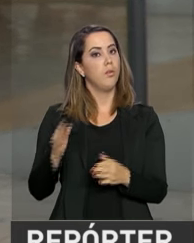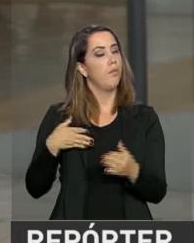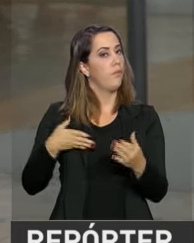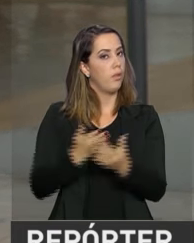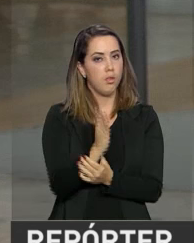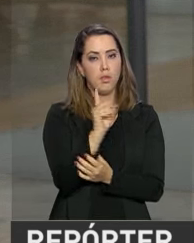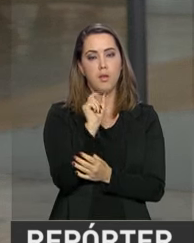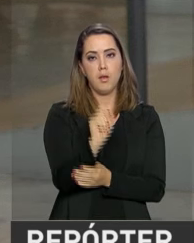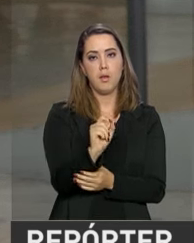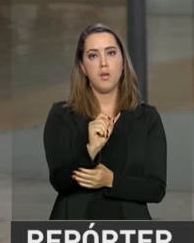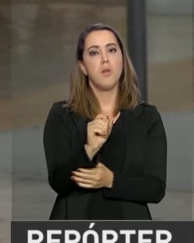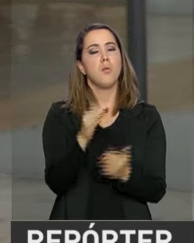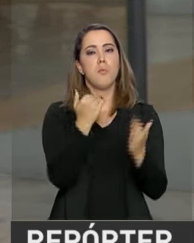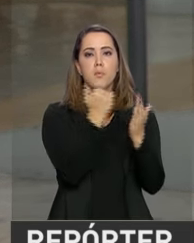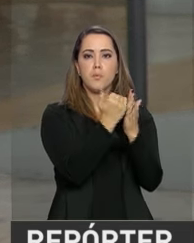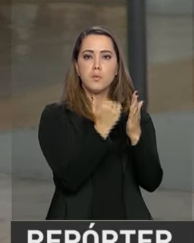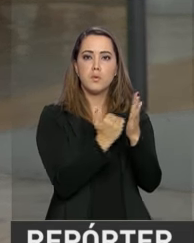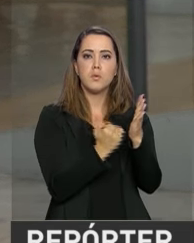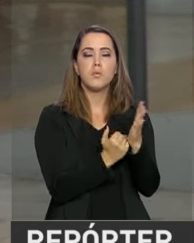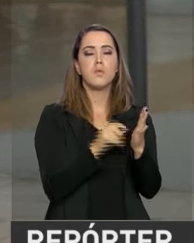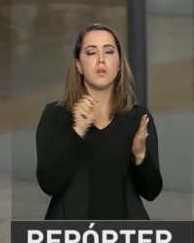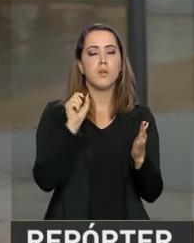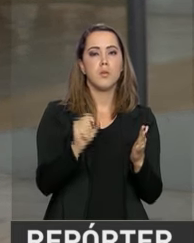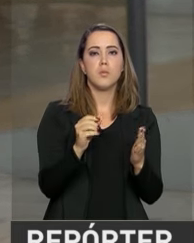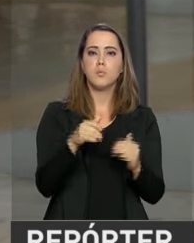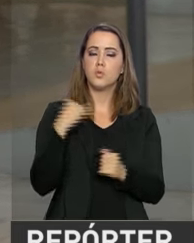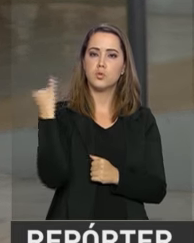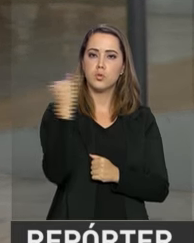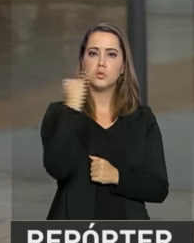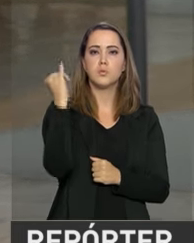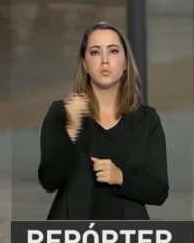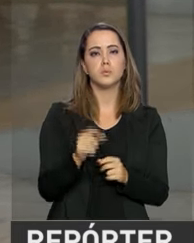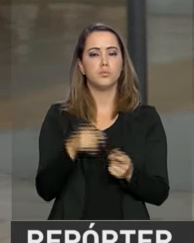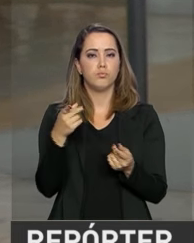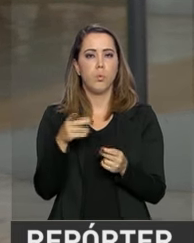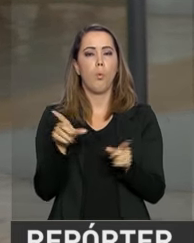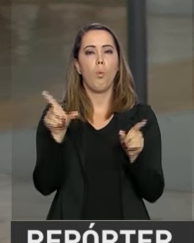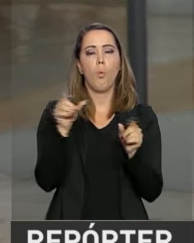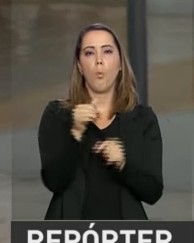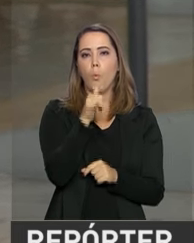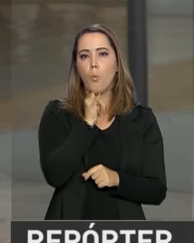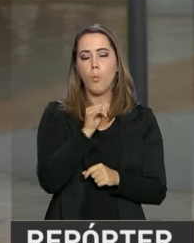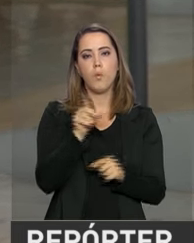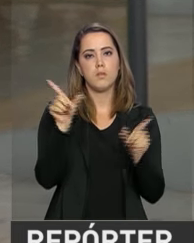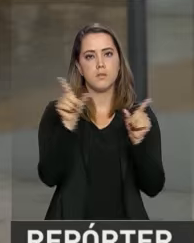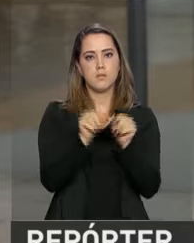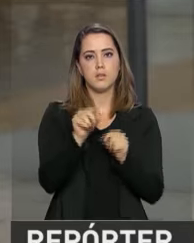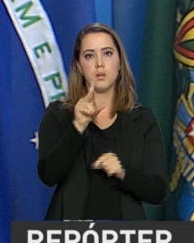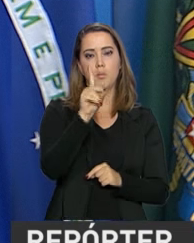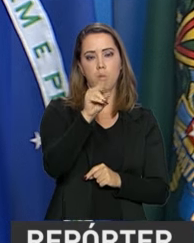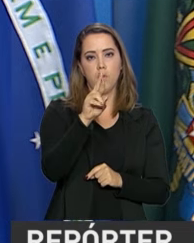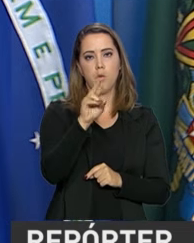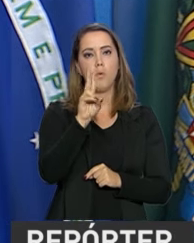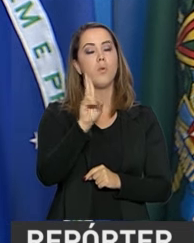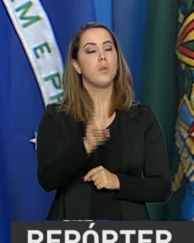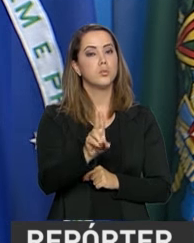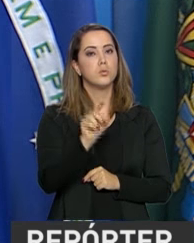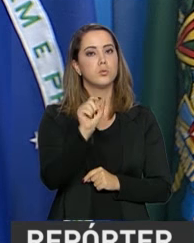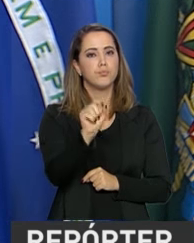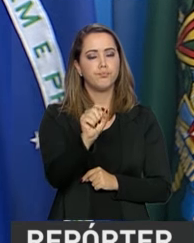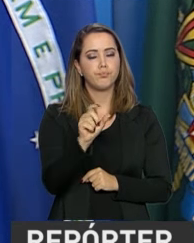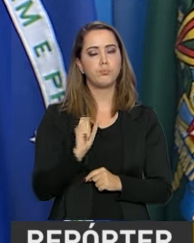projetos importantes, como, por exemplo, a prorrogação da Dru, a desvinculação das receitas da União. O que